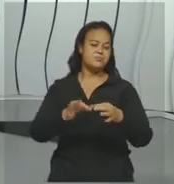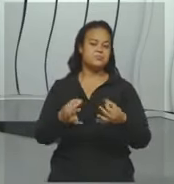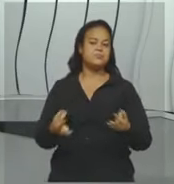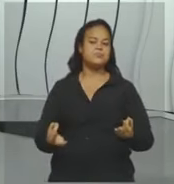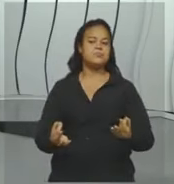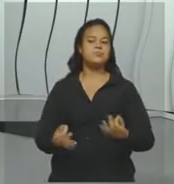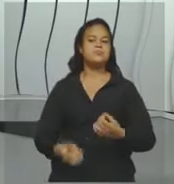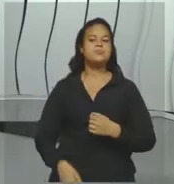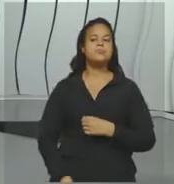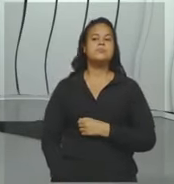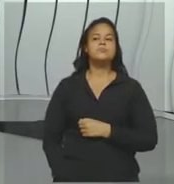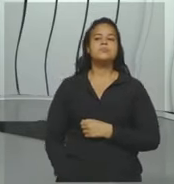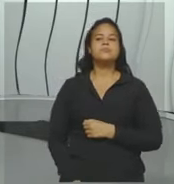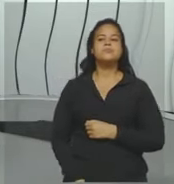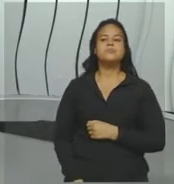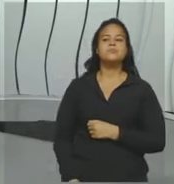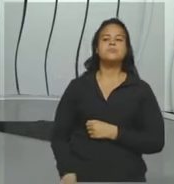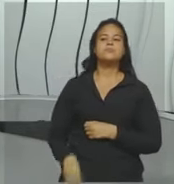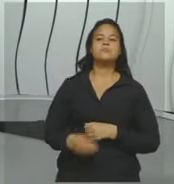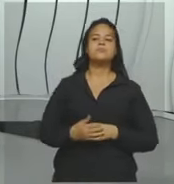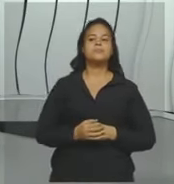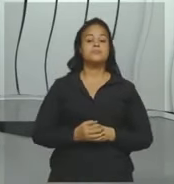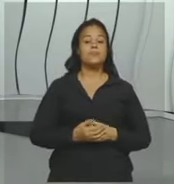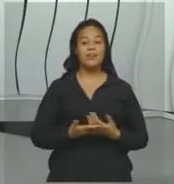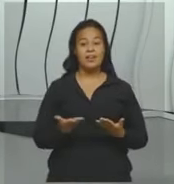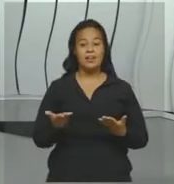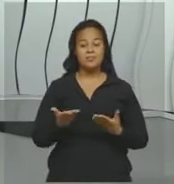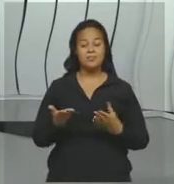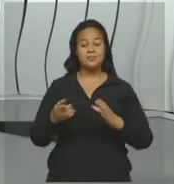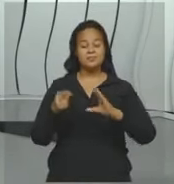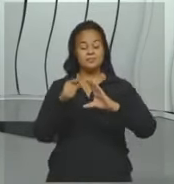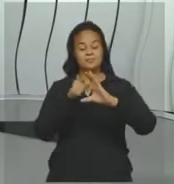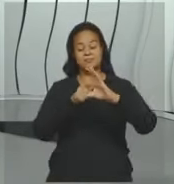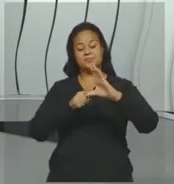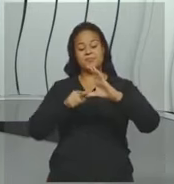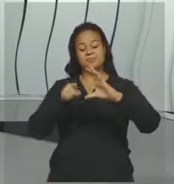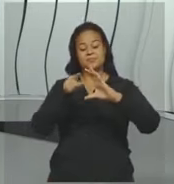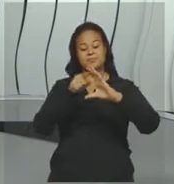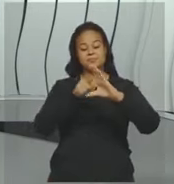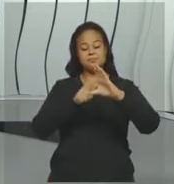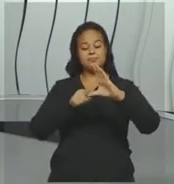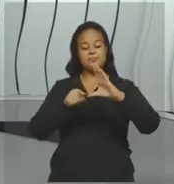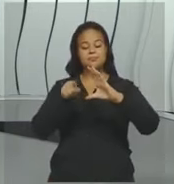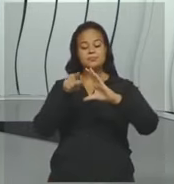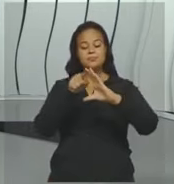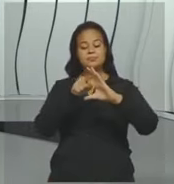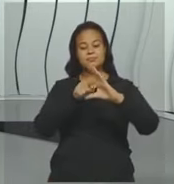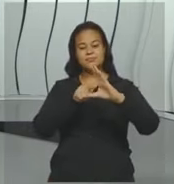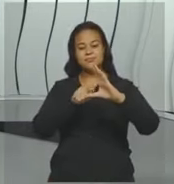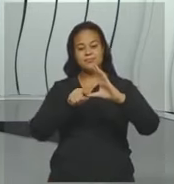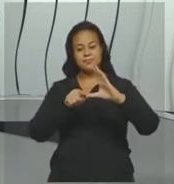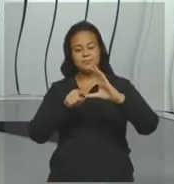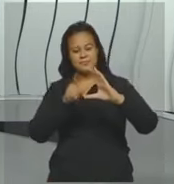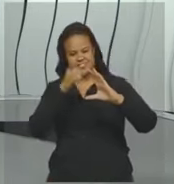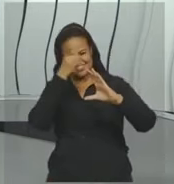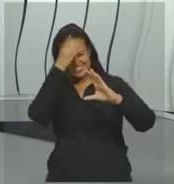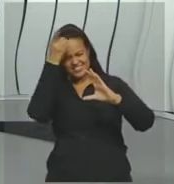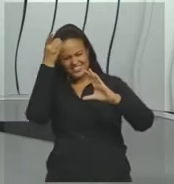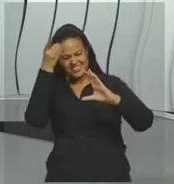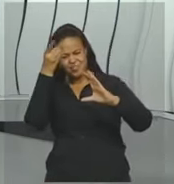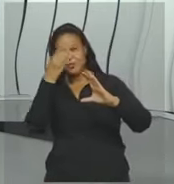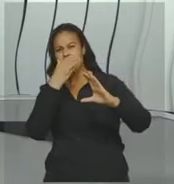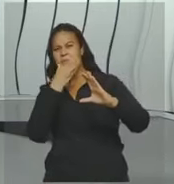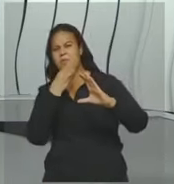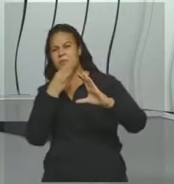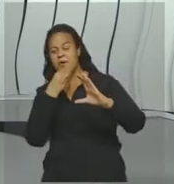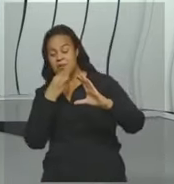Ok, rodas, a famosa invenção da roda, que tanto se fala, né? Que o homem, depois que ele inventou o fogo e depois que ele